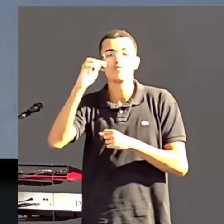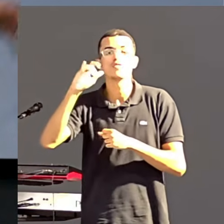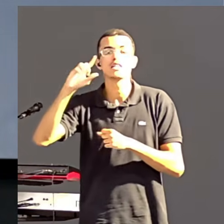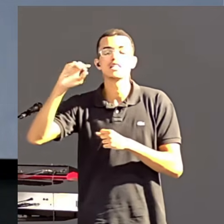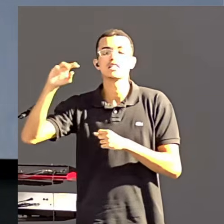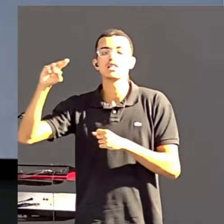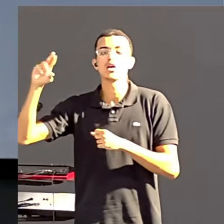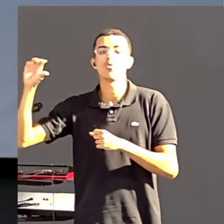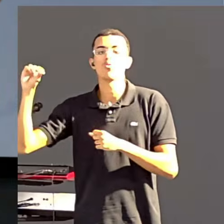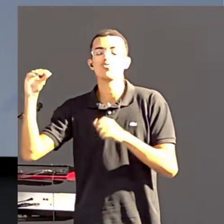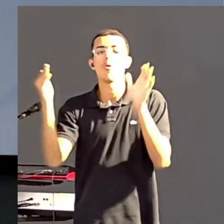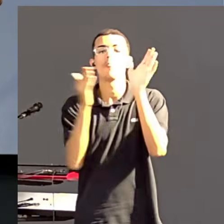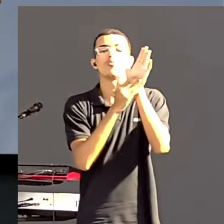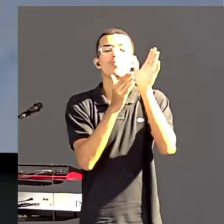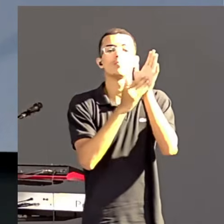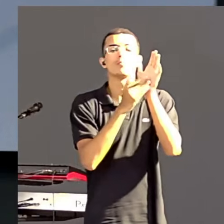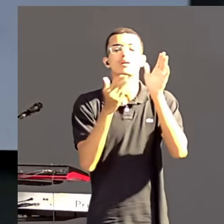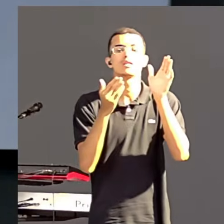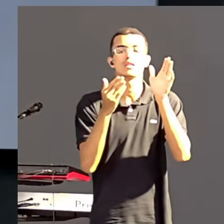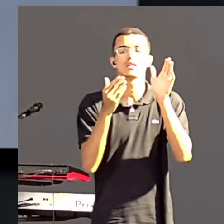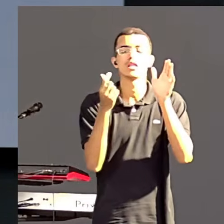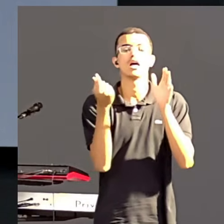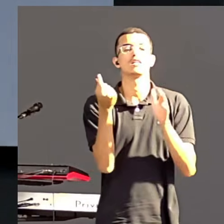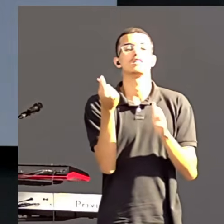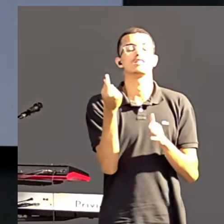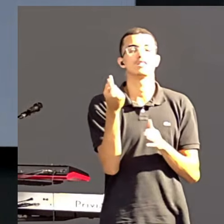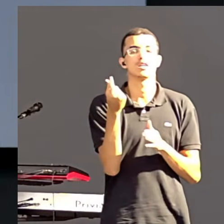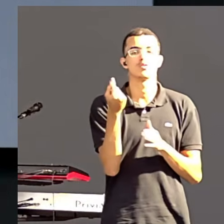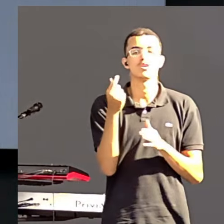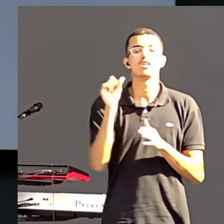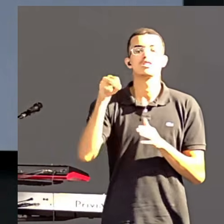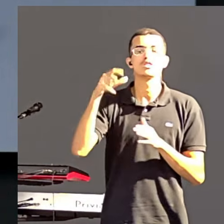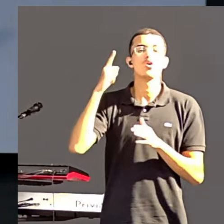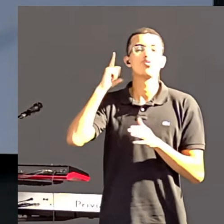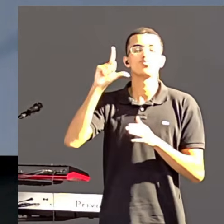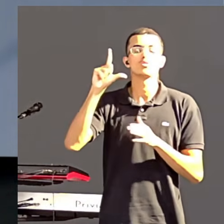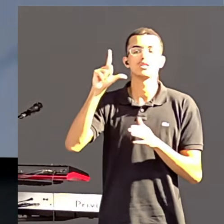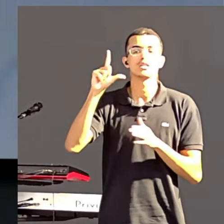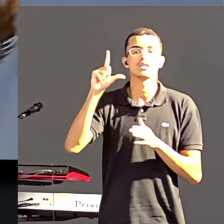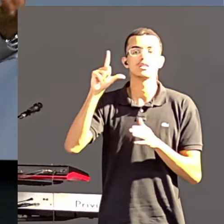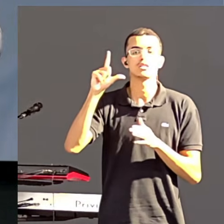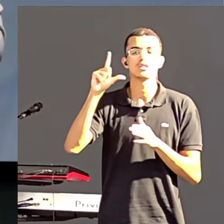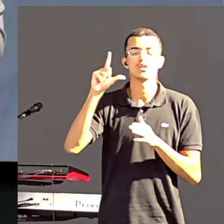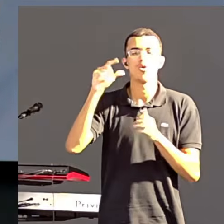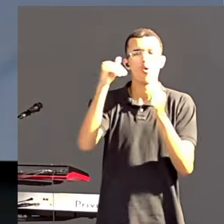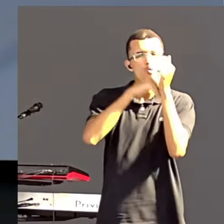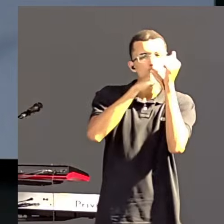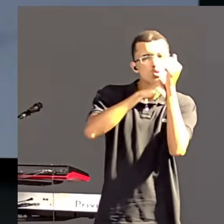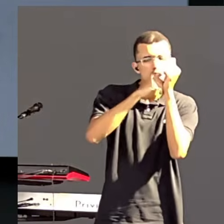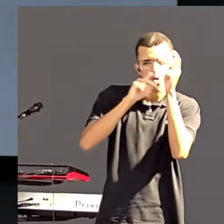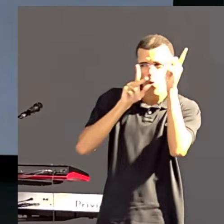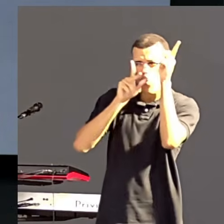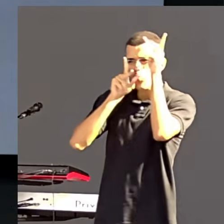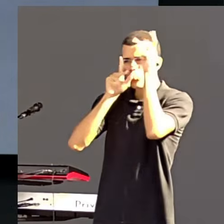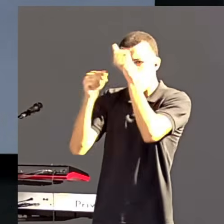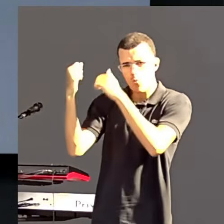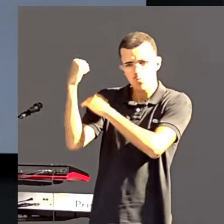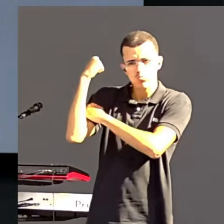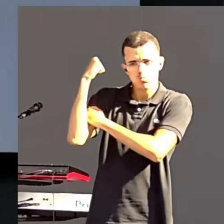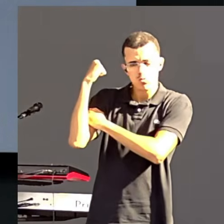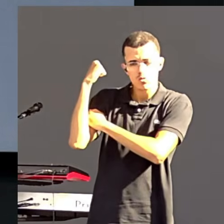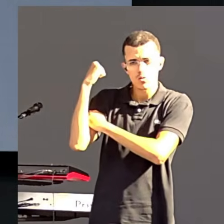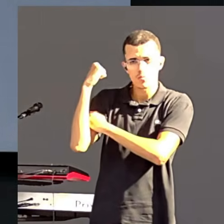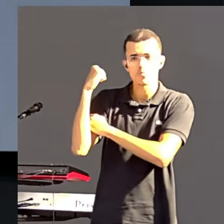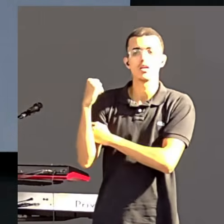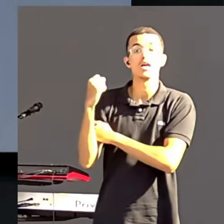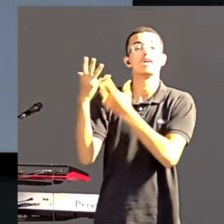tinham prometido para ela uma grande quantidade de prata, se ela conseguisse descobrir o segredo de Sansão. E ela